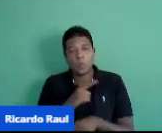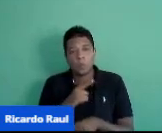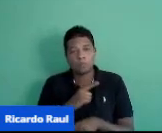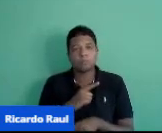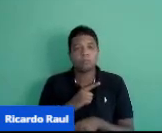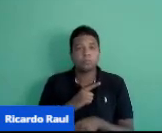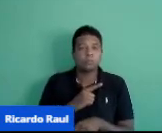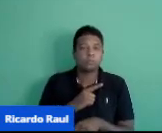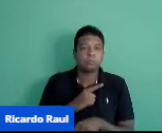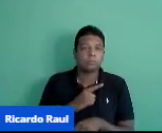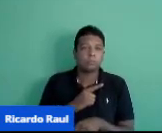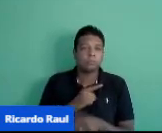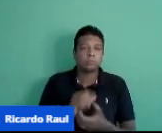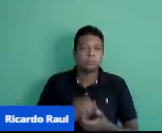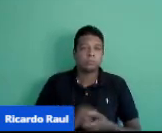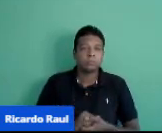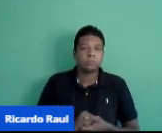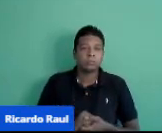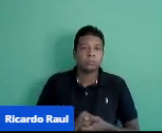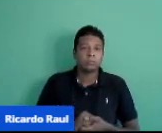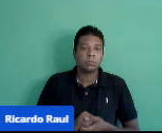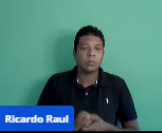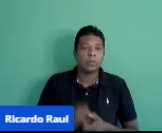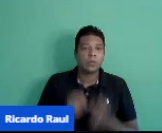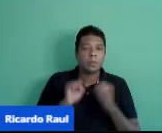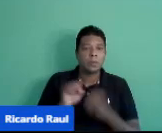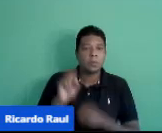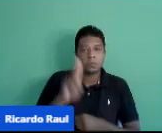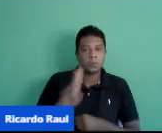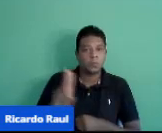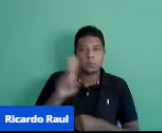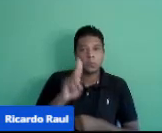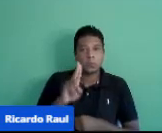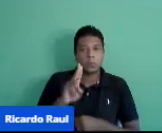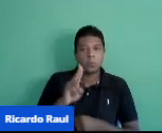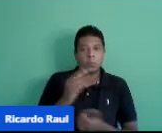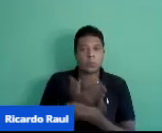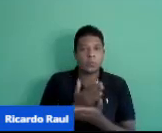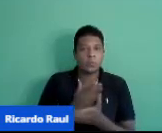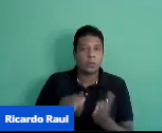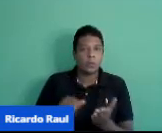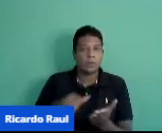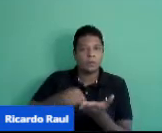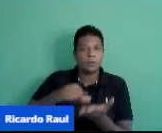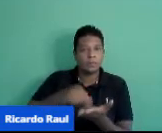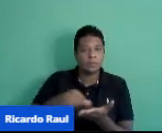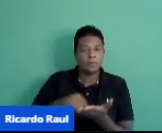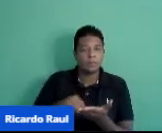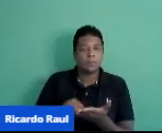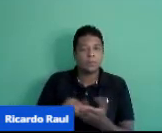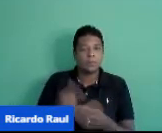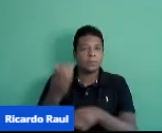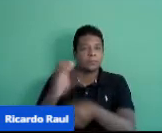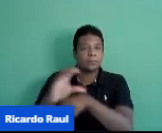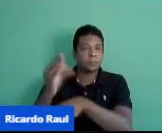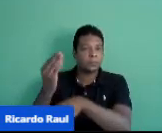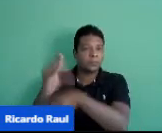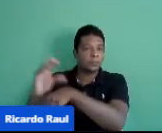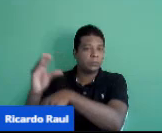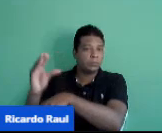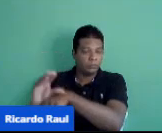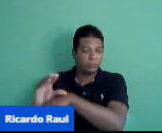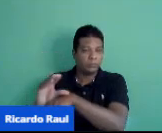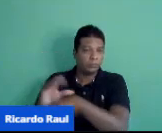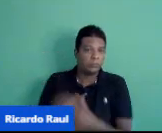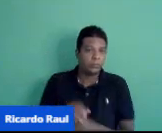o WhatsApp limitado, né? Então, você tem um determinado pacote de dados, você pode postar o que for lá. Então, eu utilizo essa